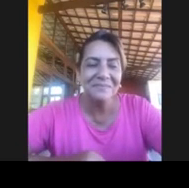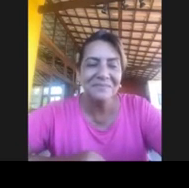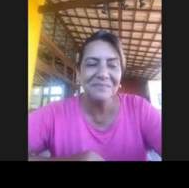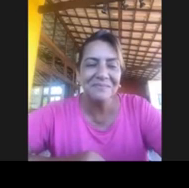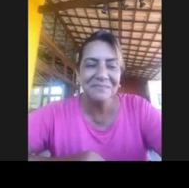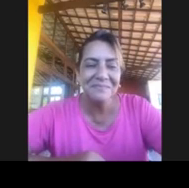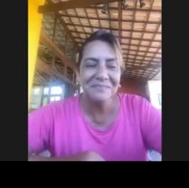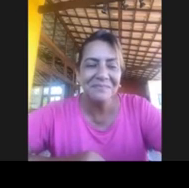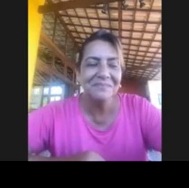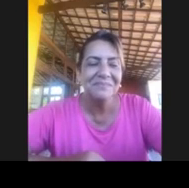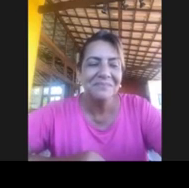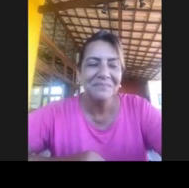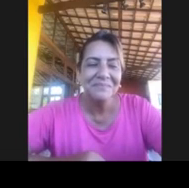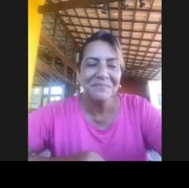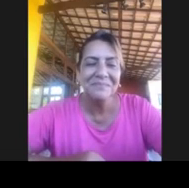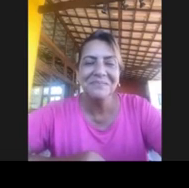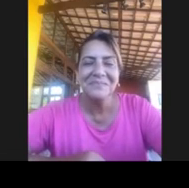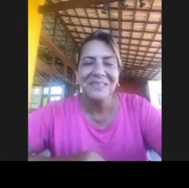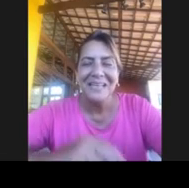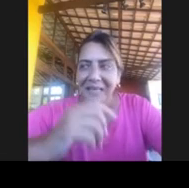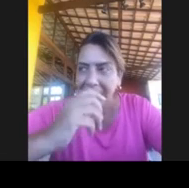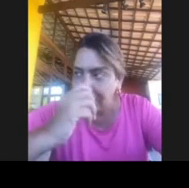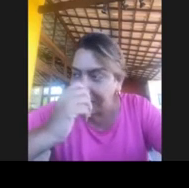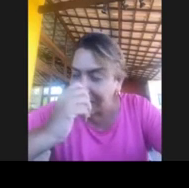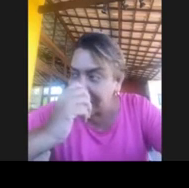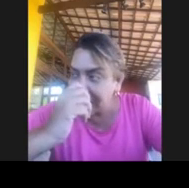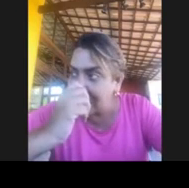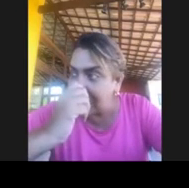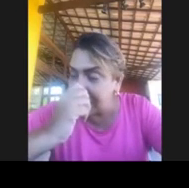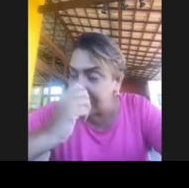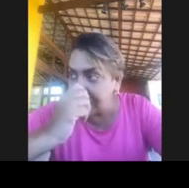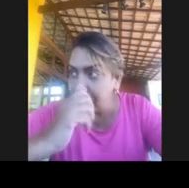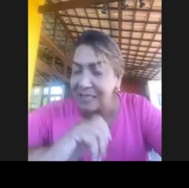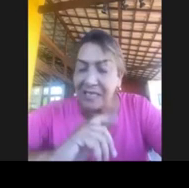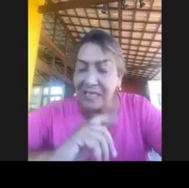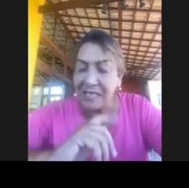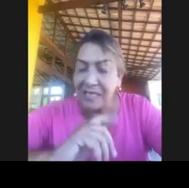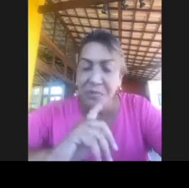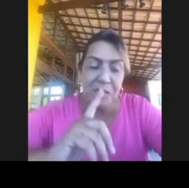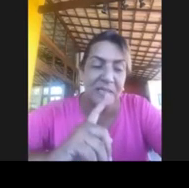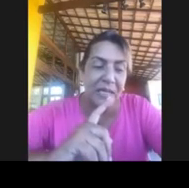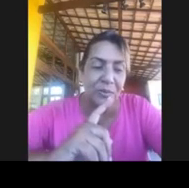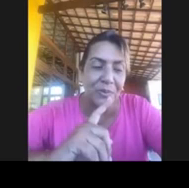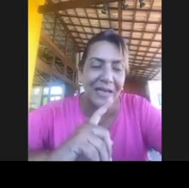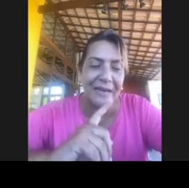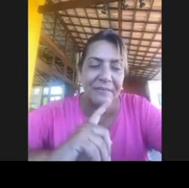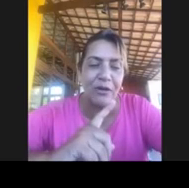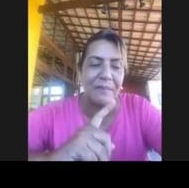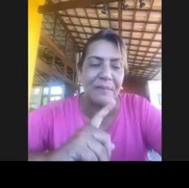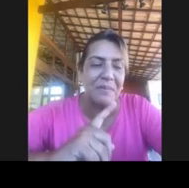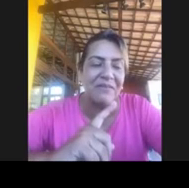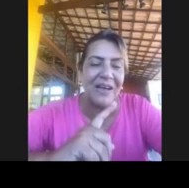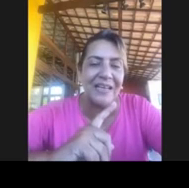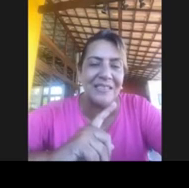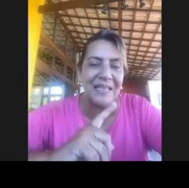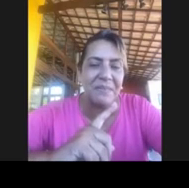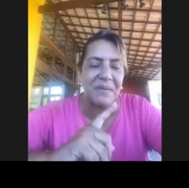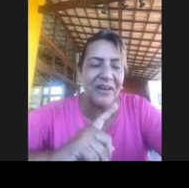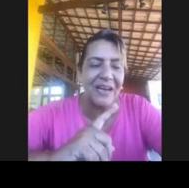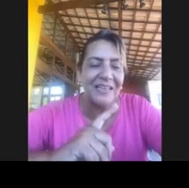são menores, eles estão indo lá só para formalizar. Aconteceu uma coisa que eu não sei se as meninas perceberam. Logo na primeira